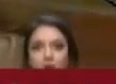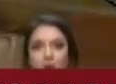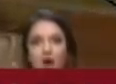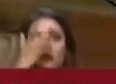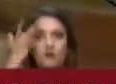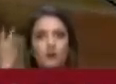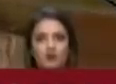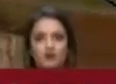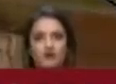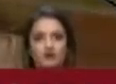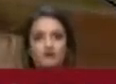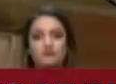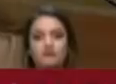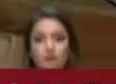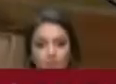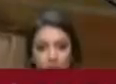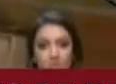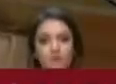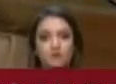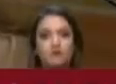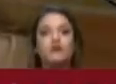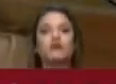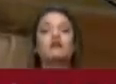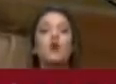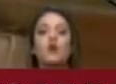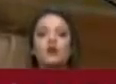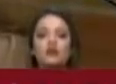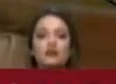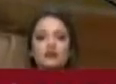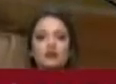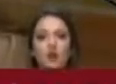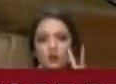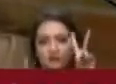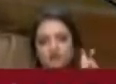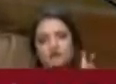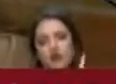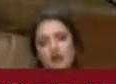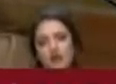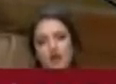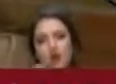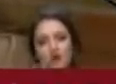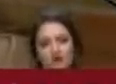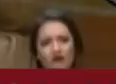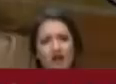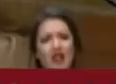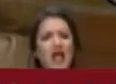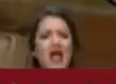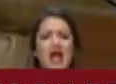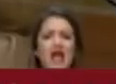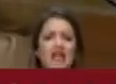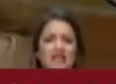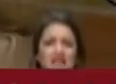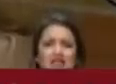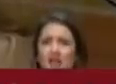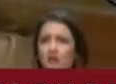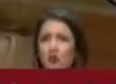Porque ele representa, para nós bolsonaristas, um perseguidor, um inquisitor. É uma inquisição